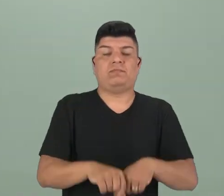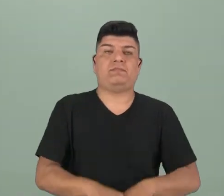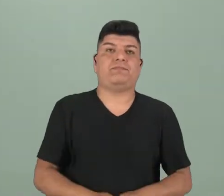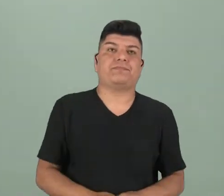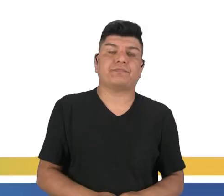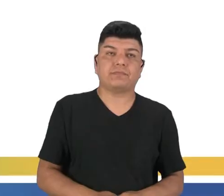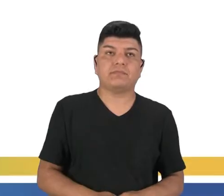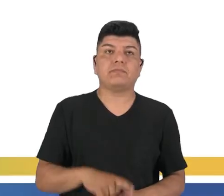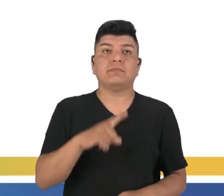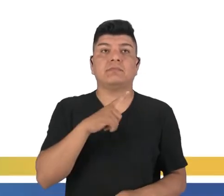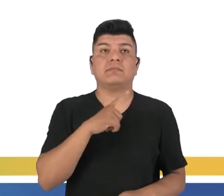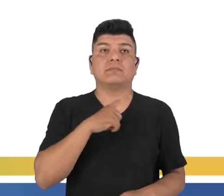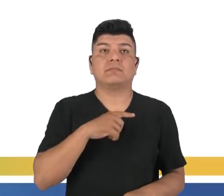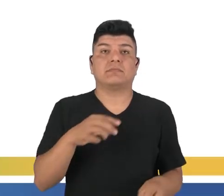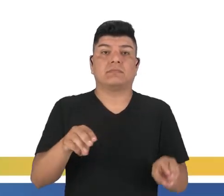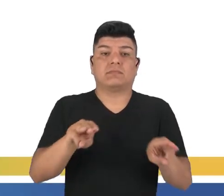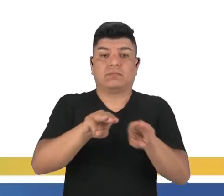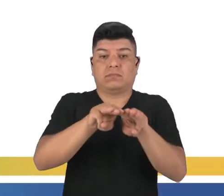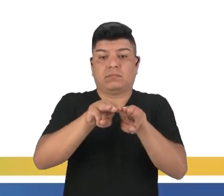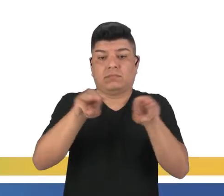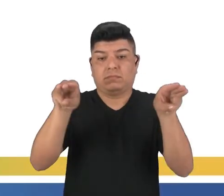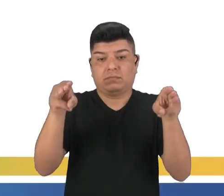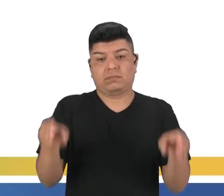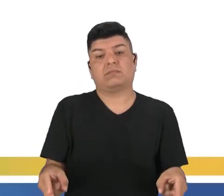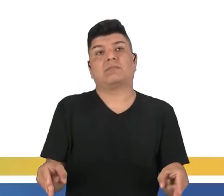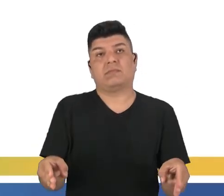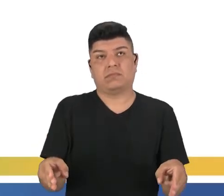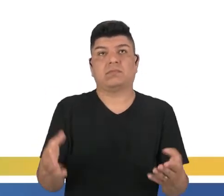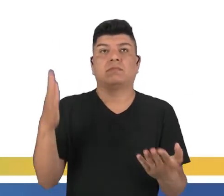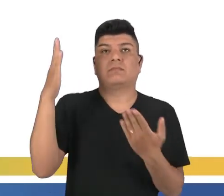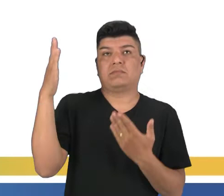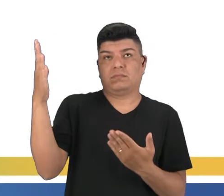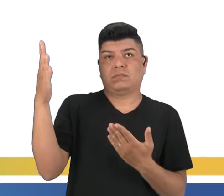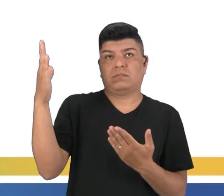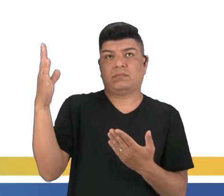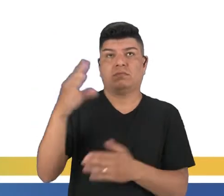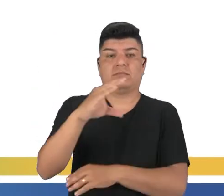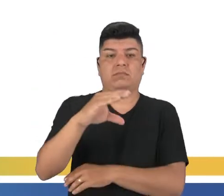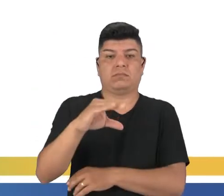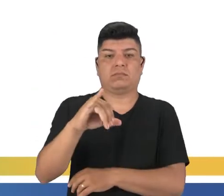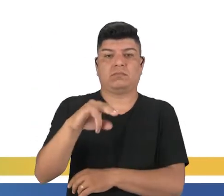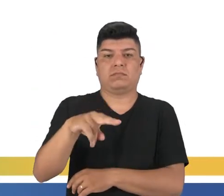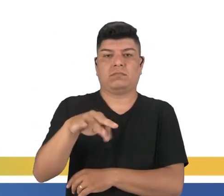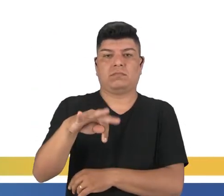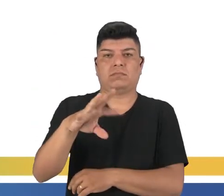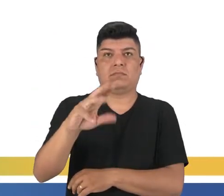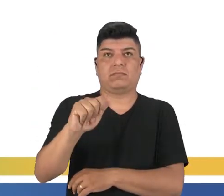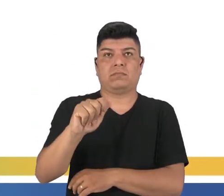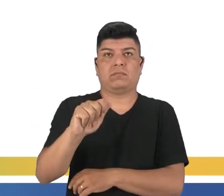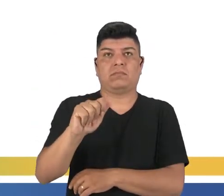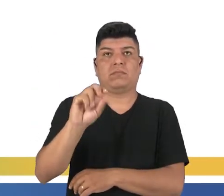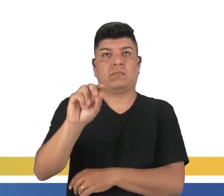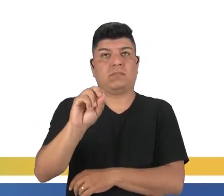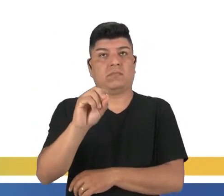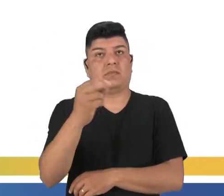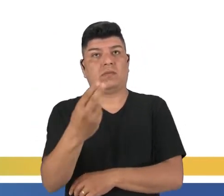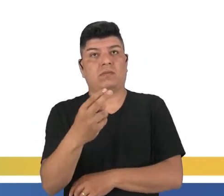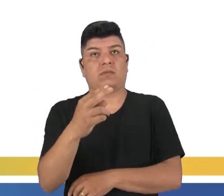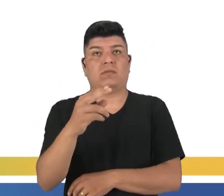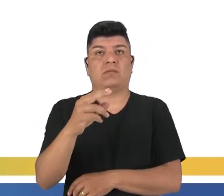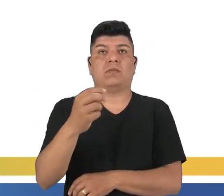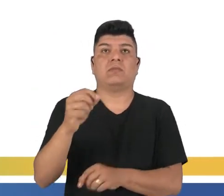ali a energia mecânica, ela se divide em 3 tipos de energia, que é a cinética, e 2 energias potenciais, que é a gravitacional